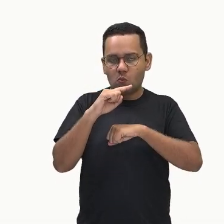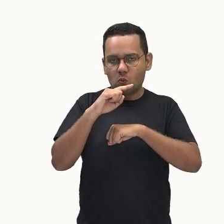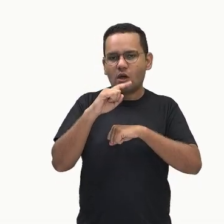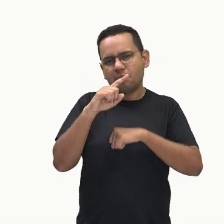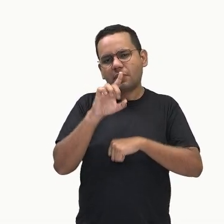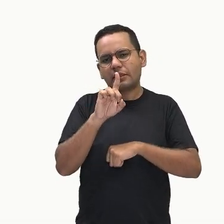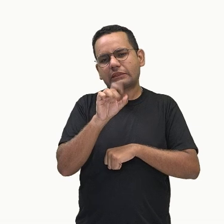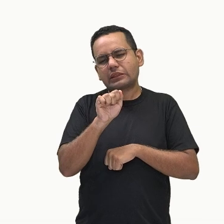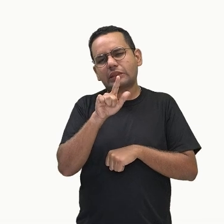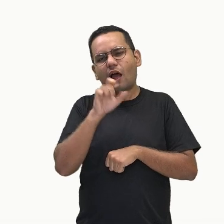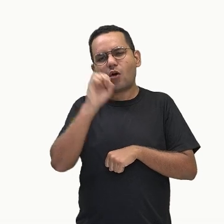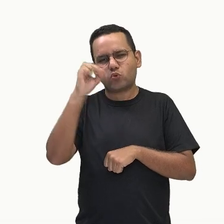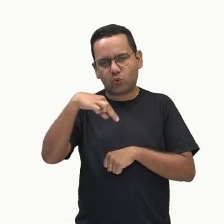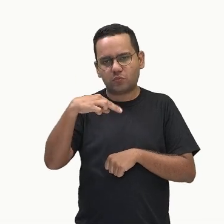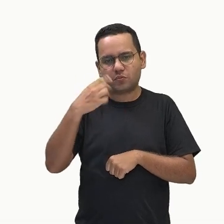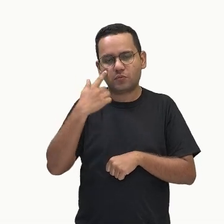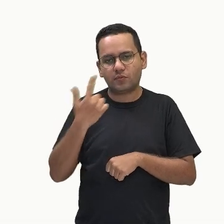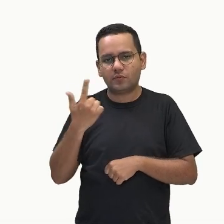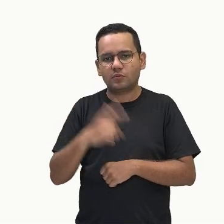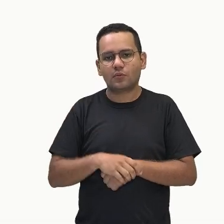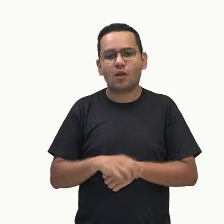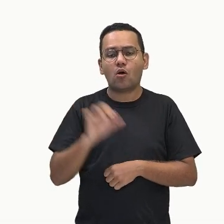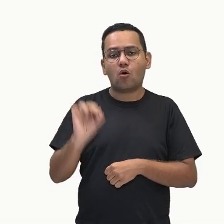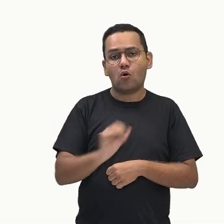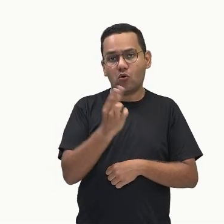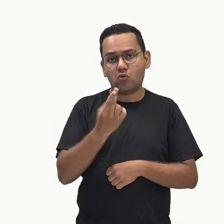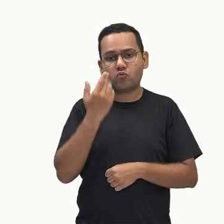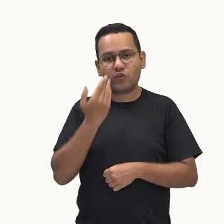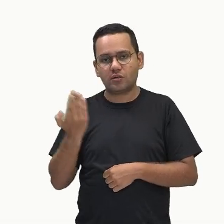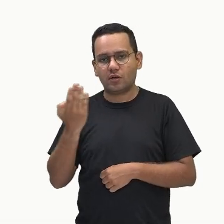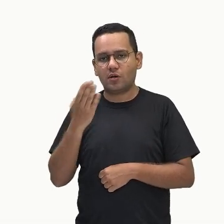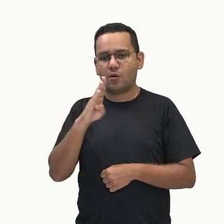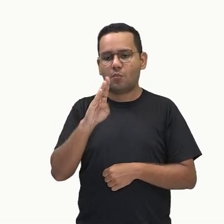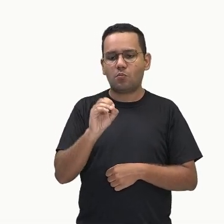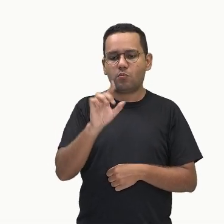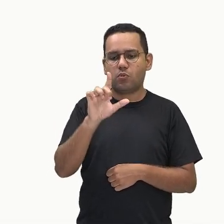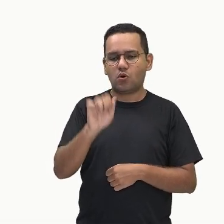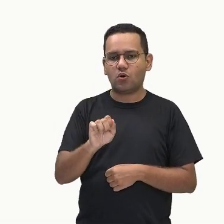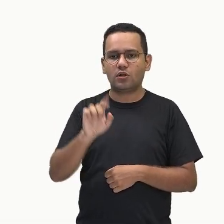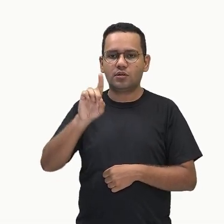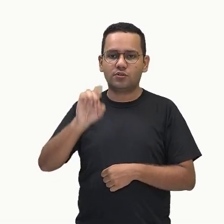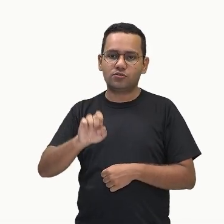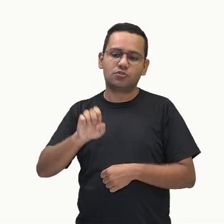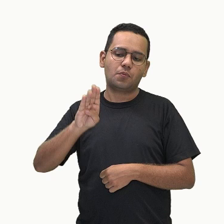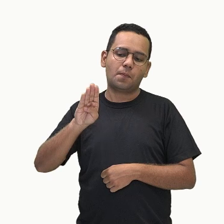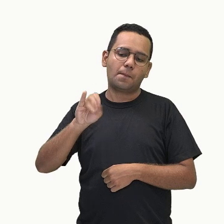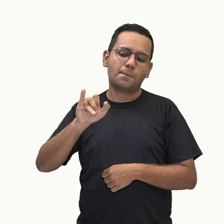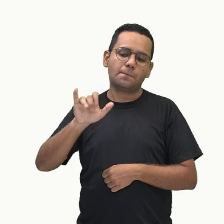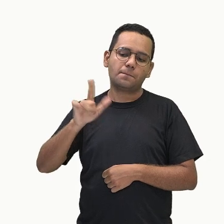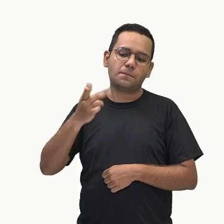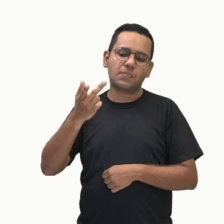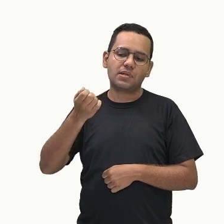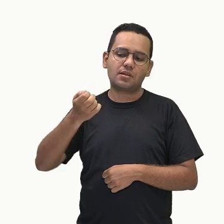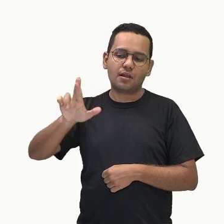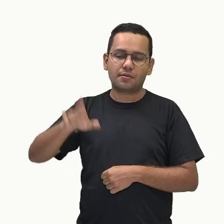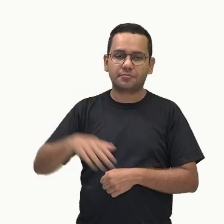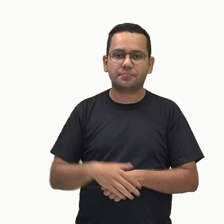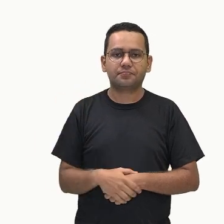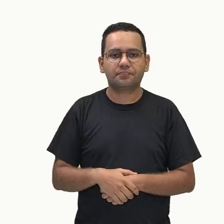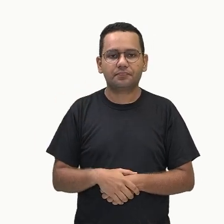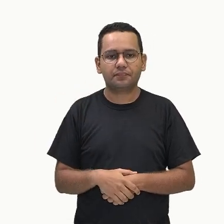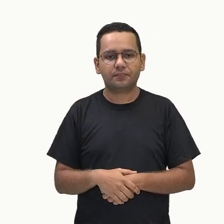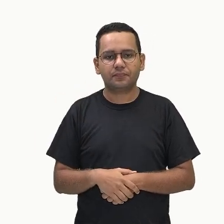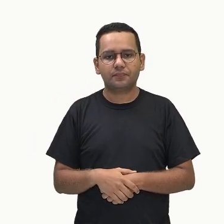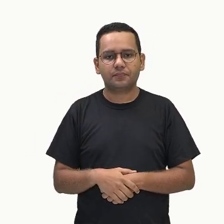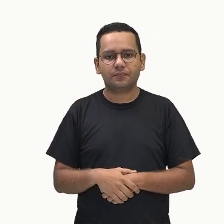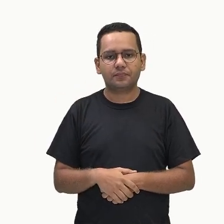conhecido como modelo da bola de bilhar. Dalton foi um pesquisador, quando você ouve